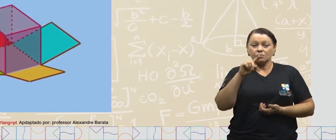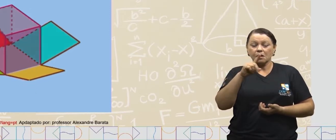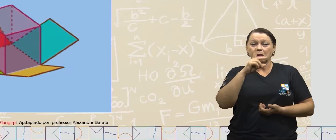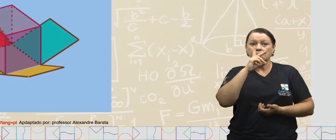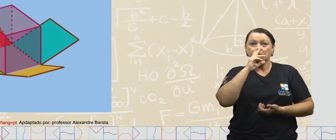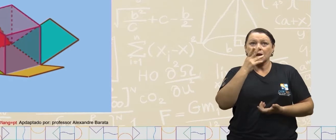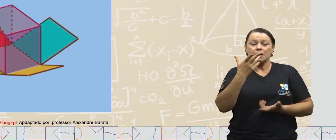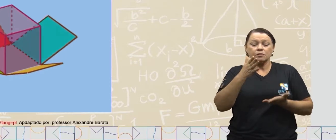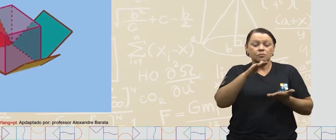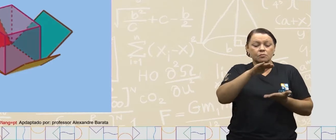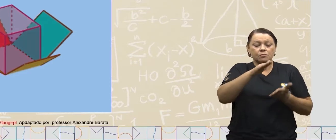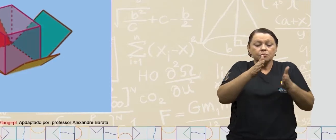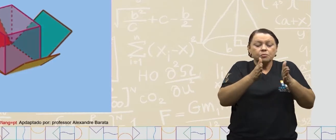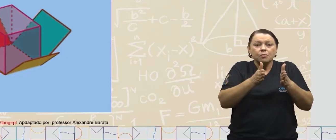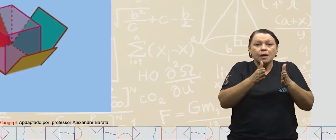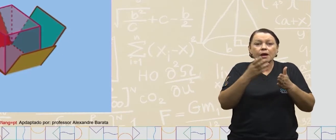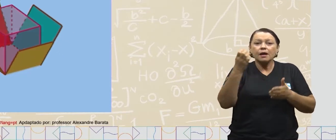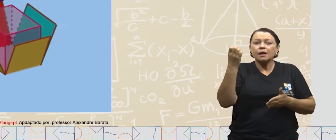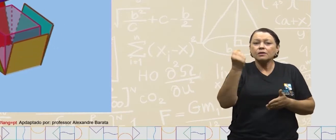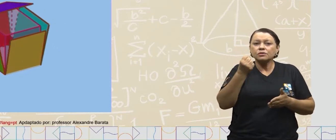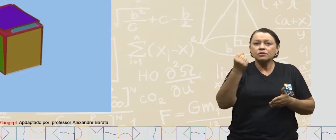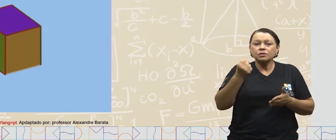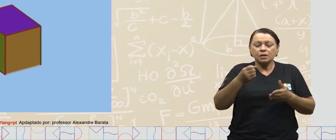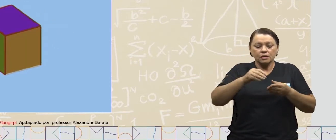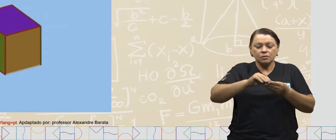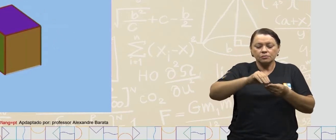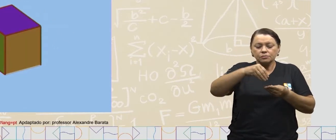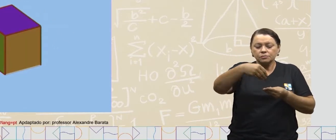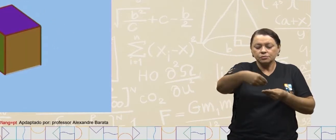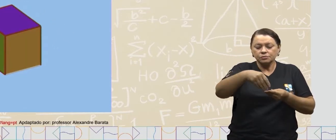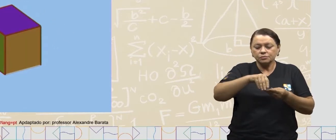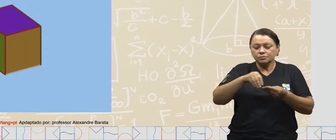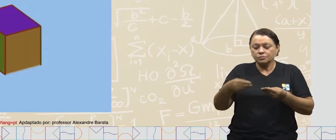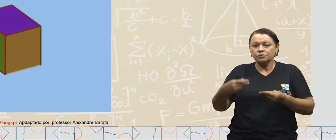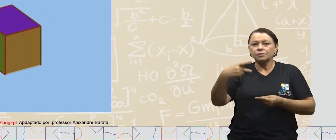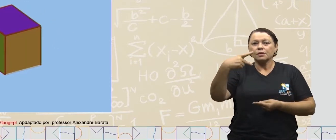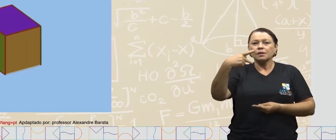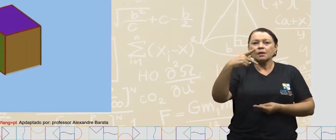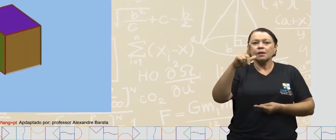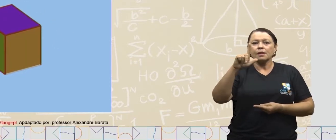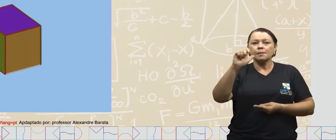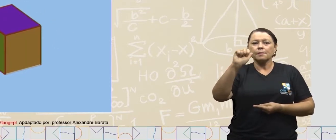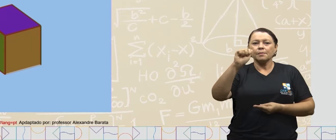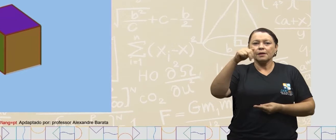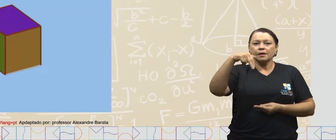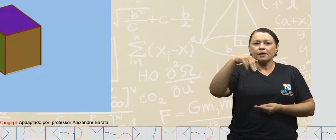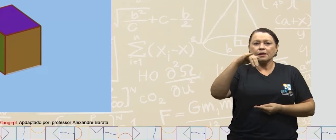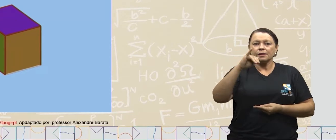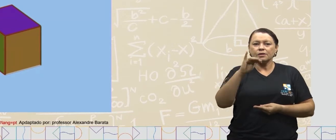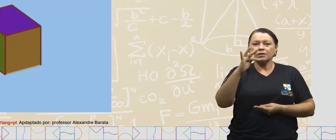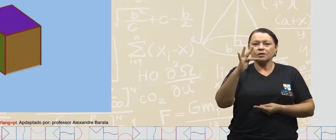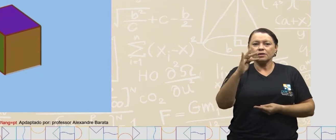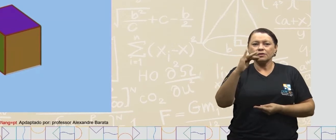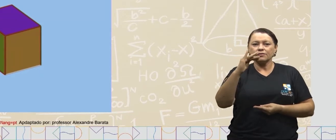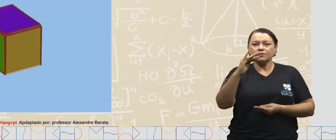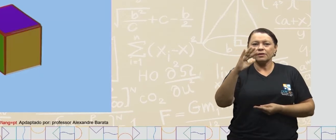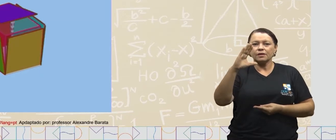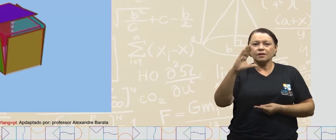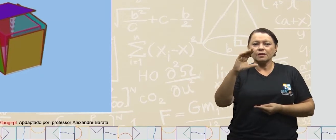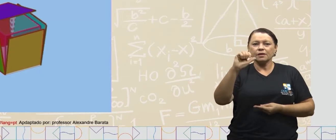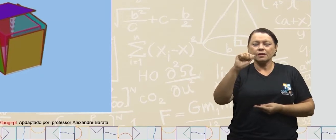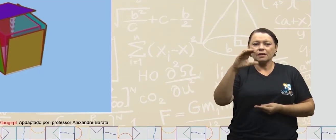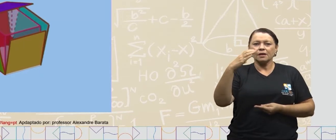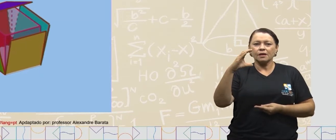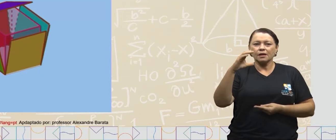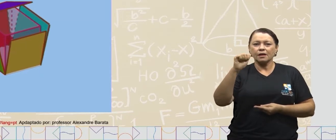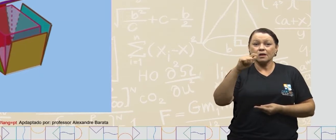forma sólida dele, lentamente a sua planificação. Observe como se forma